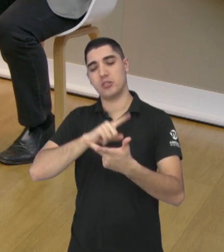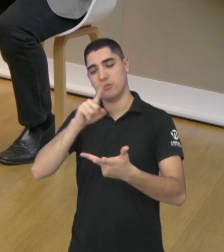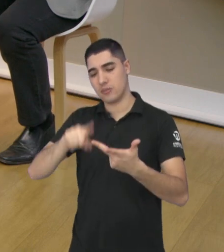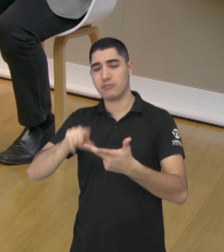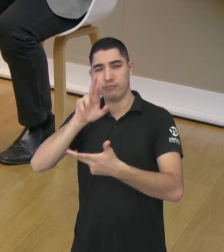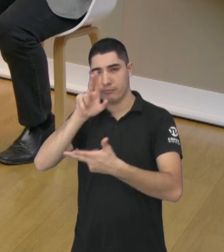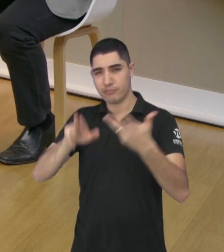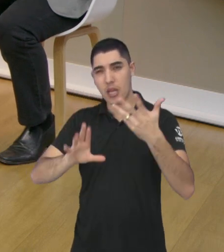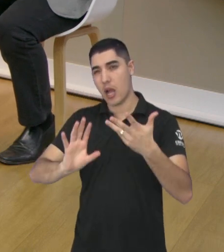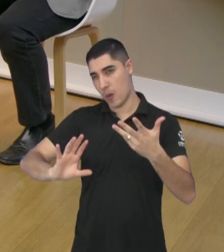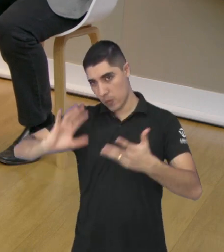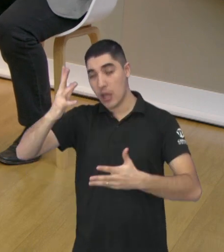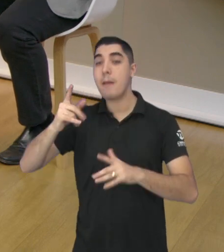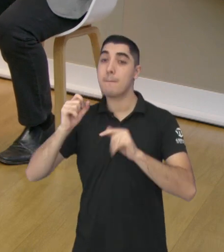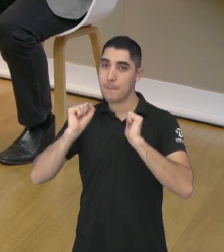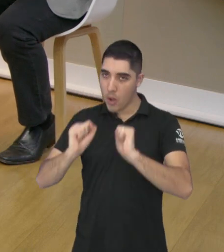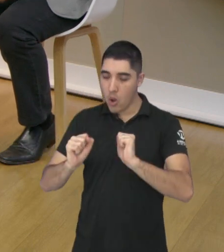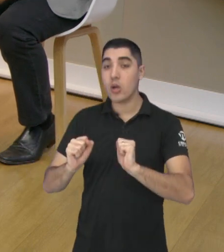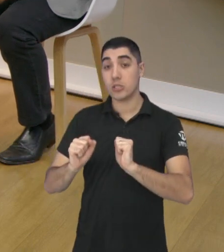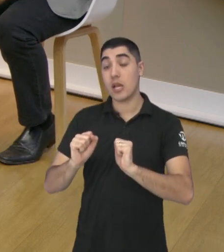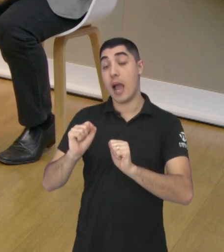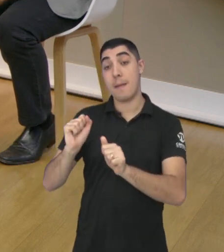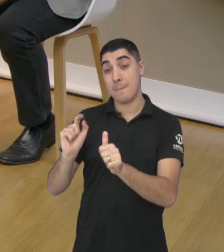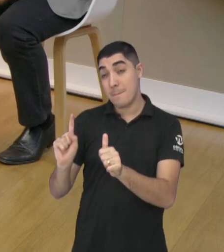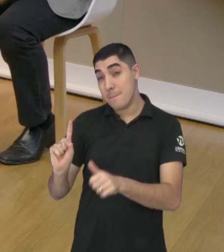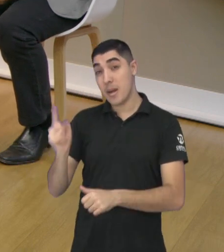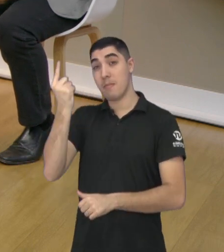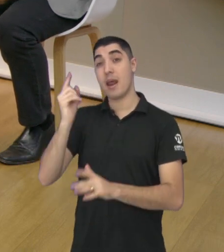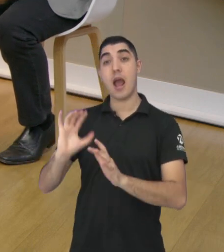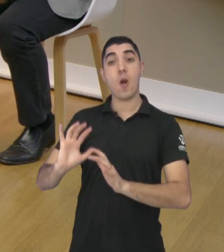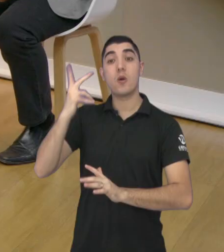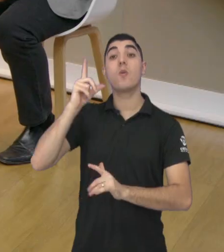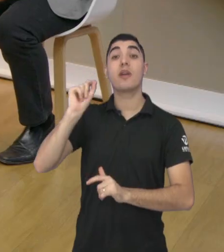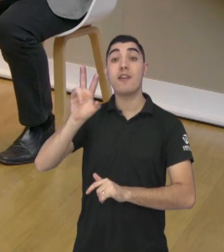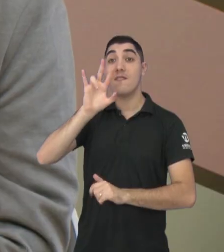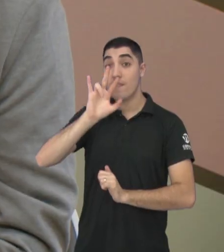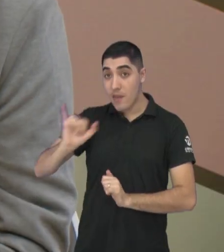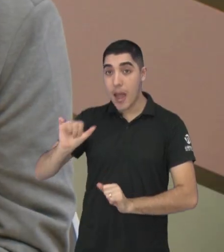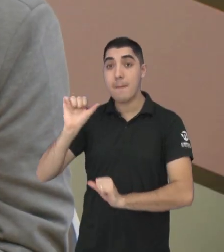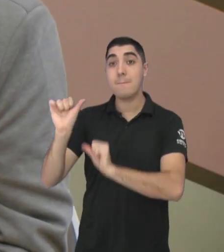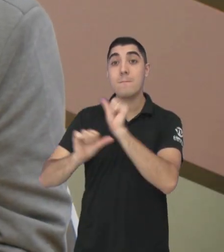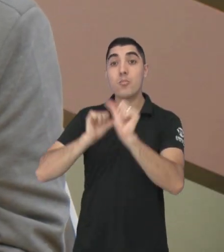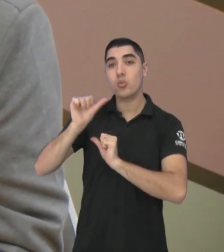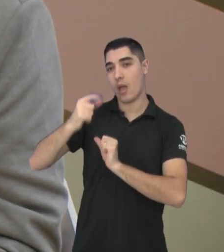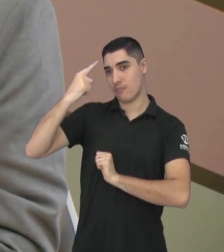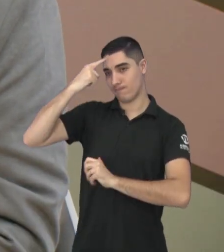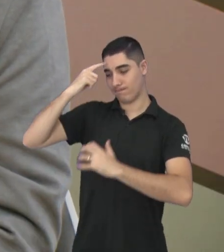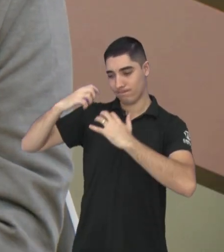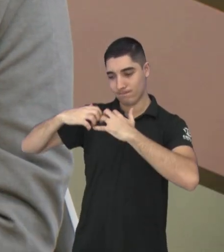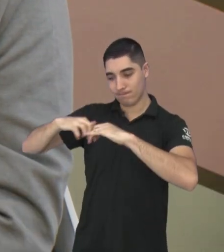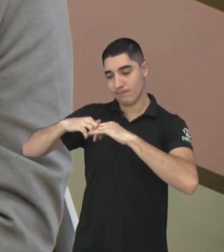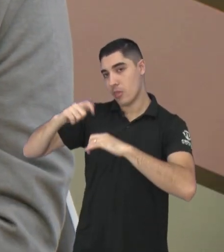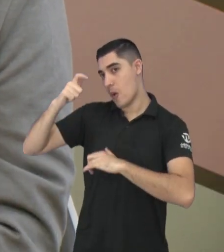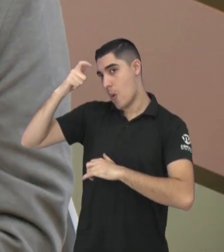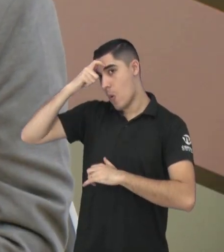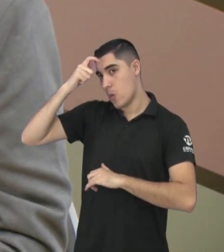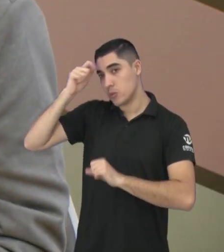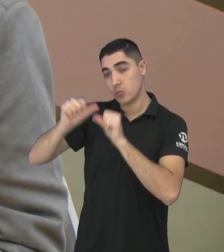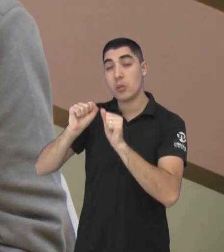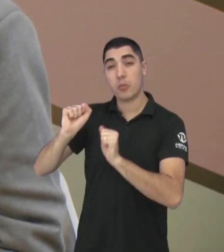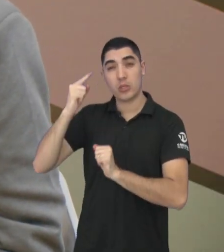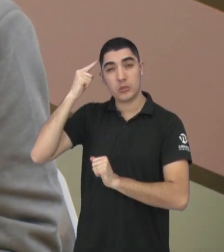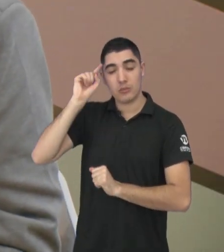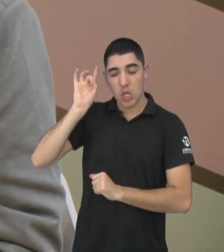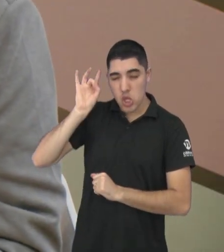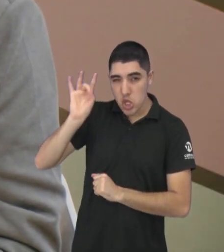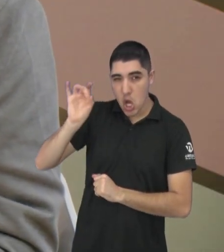essa condição de complicação. E o primeiro sinal são situações onde vai alterar o nível de consciência da criança, pode haver muita dor